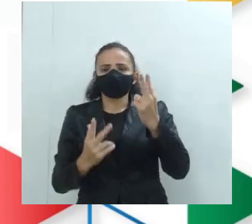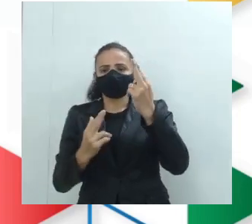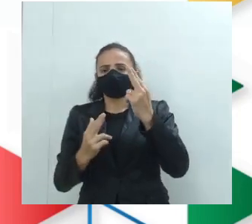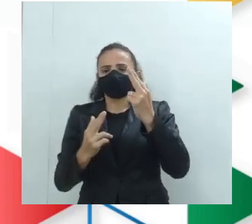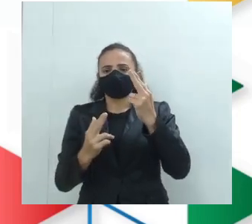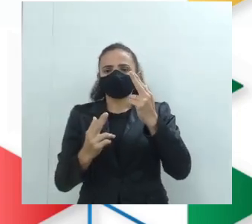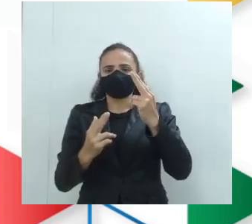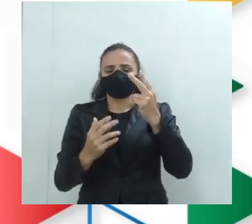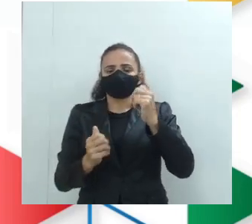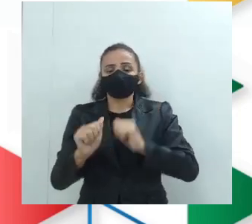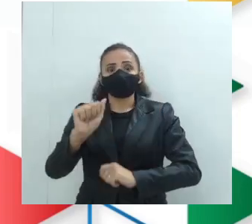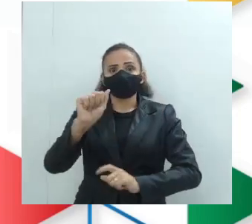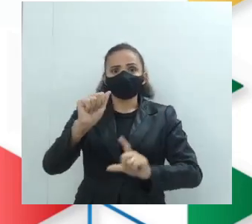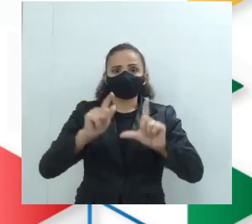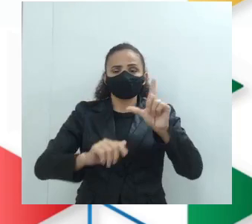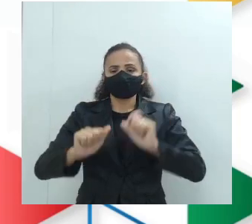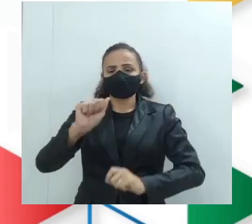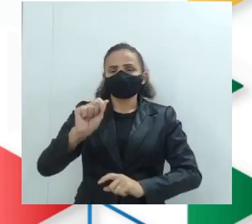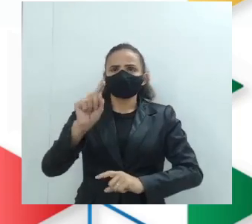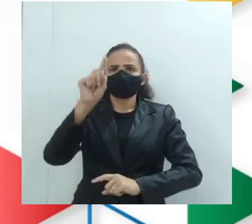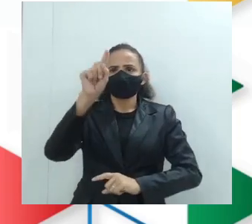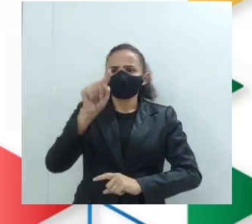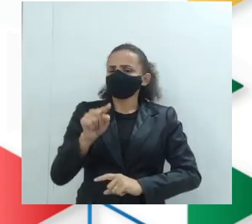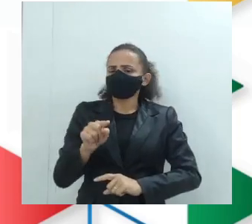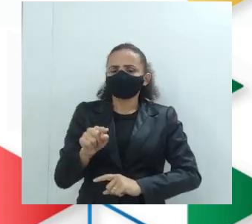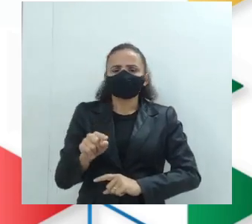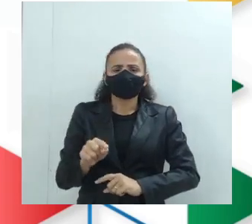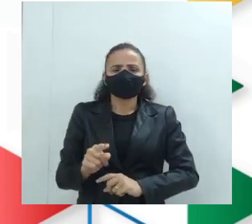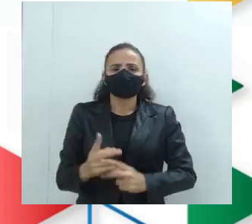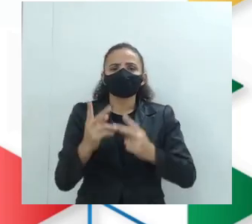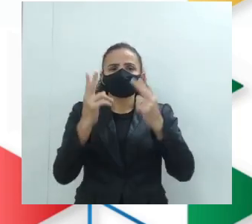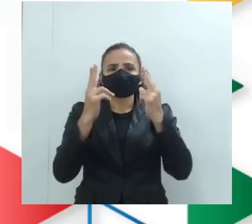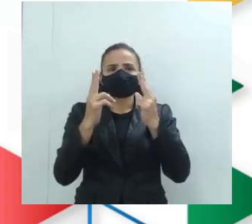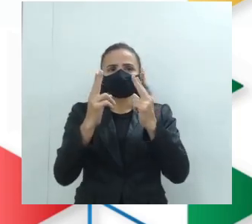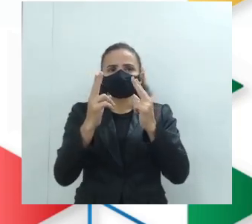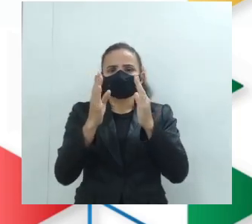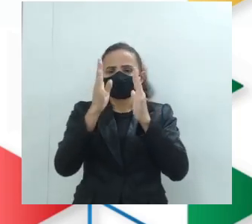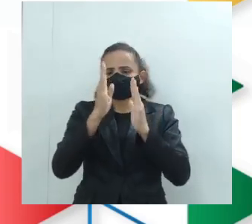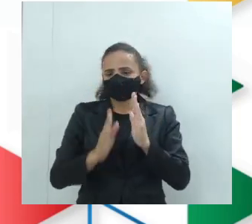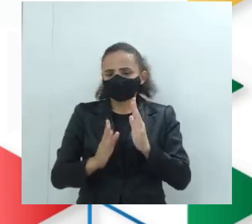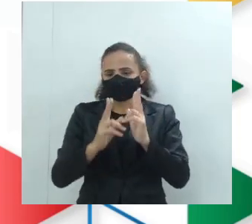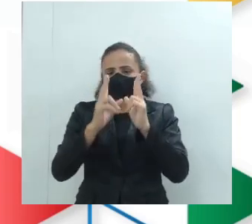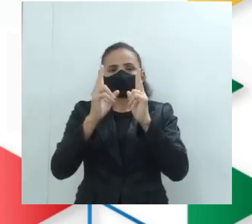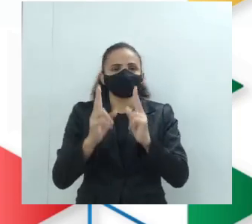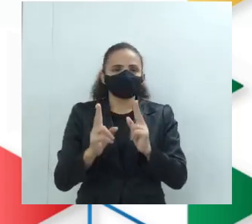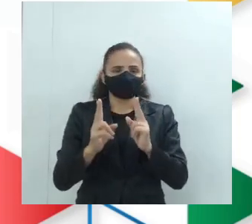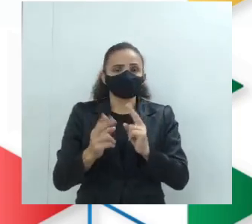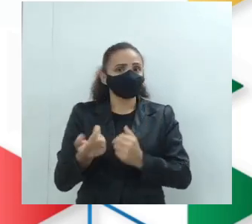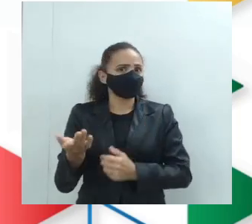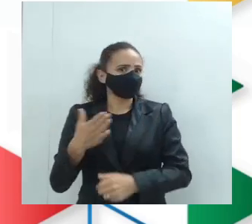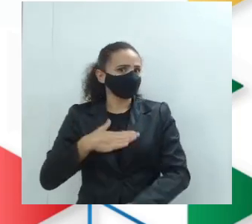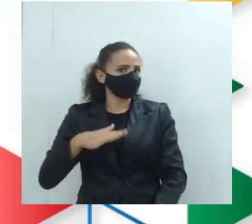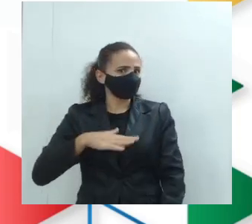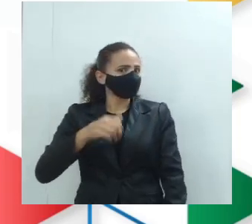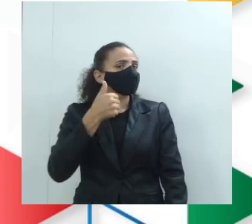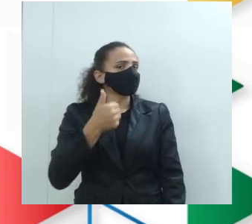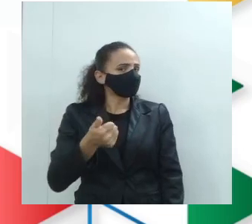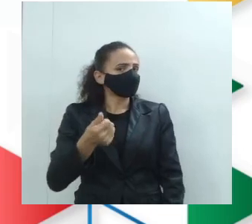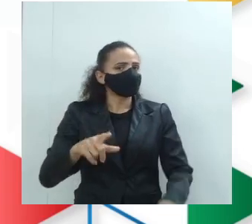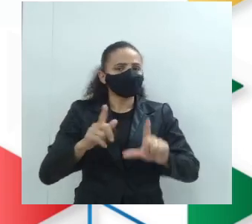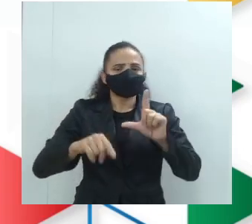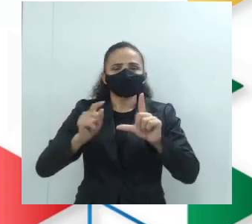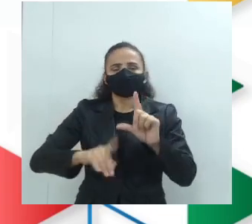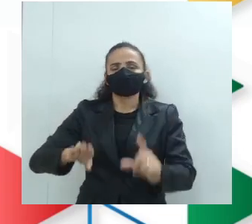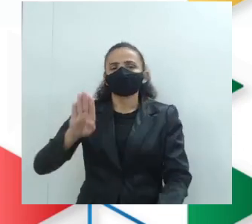não posso passar aí um eixo no meio porque não vai ser igual a parte de cima com a parte de baixo. Tranquilo? Então vamos para a letra